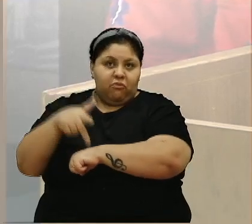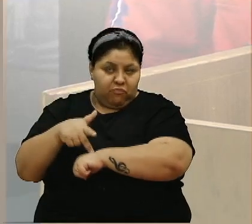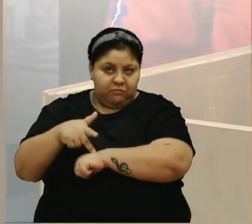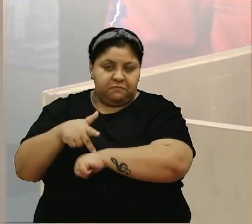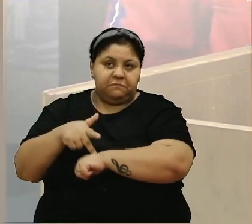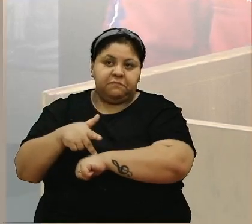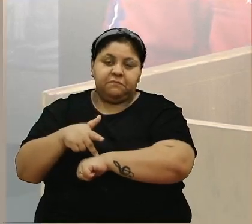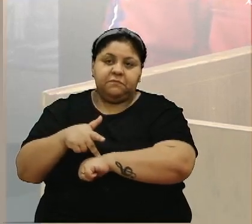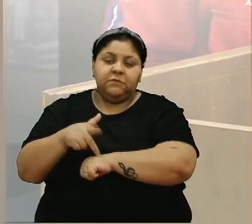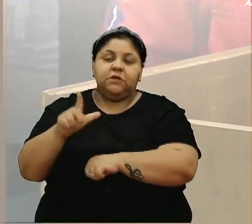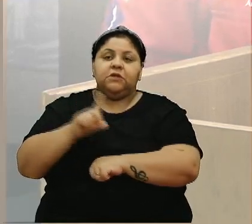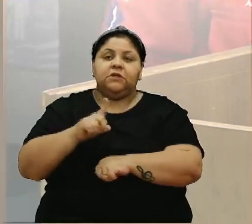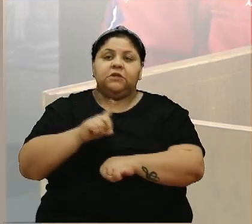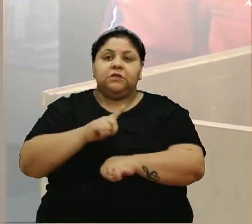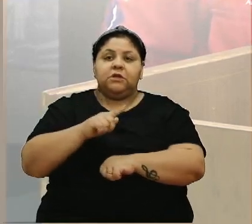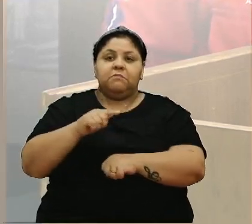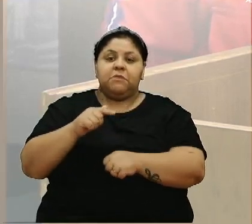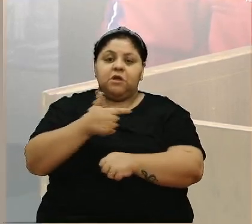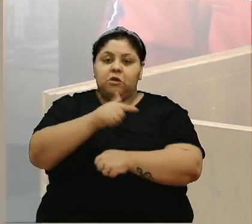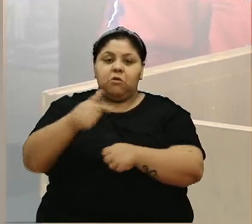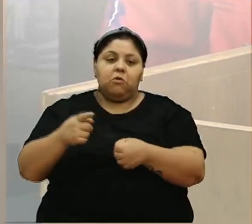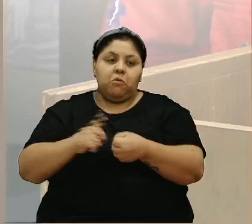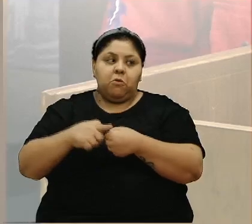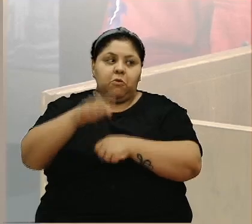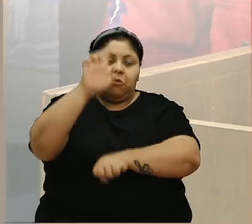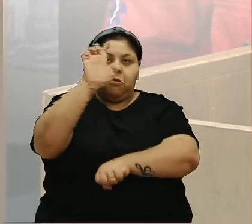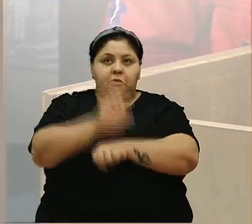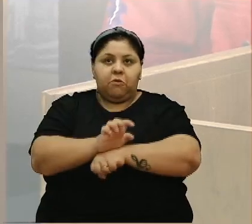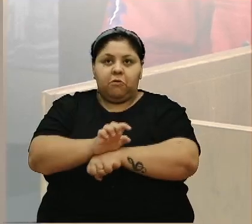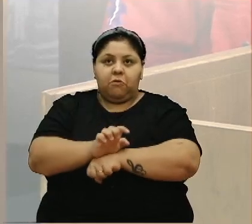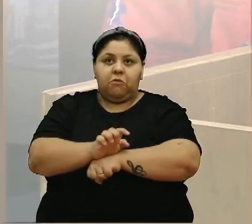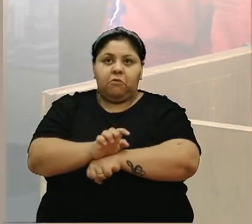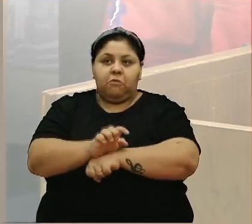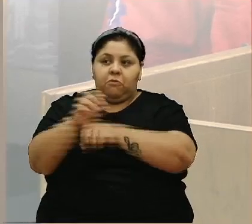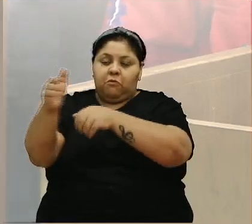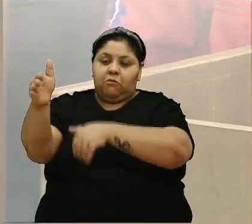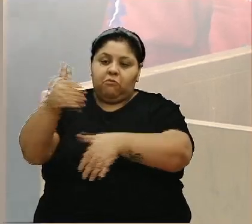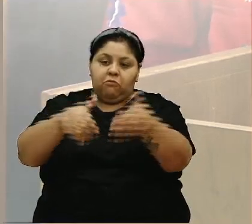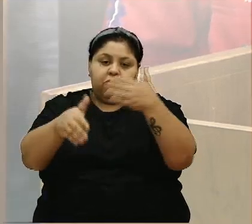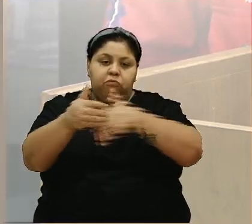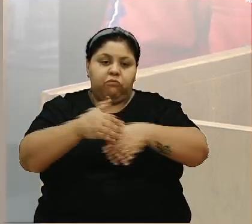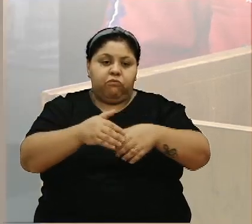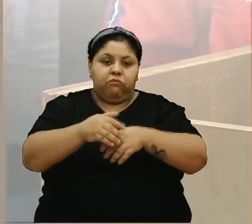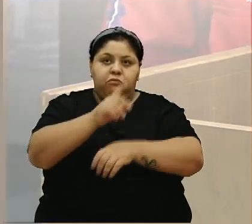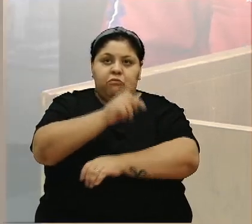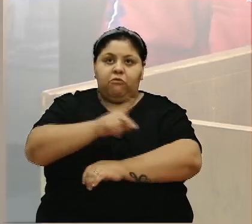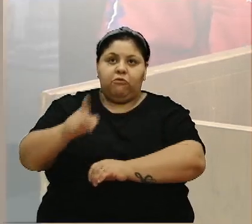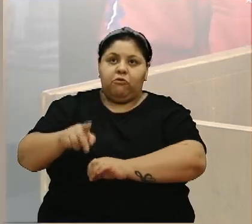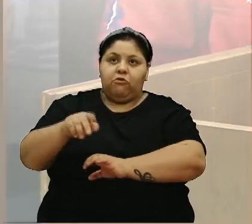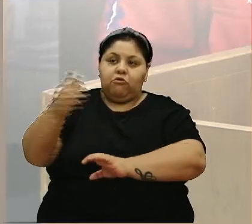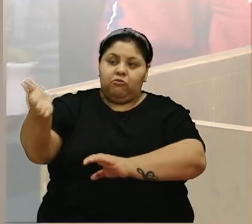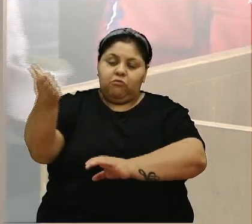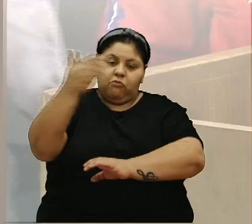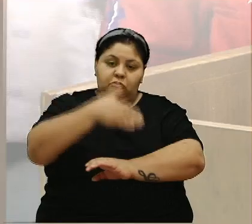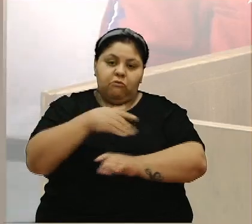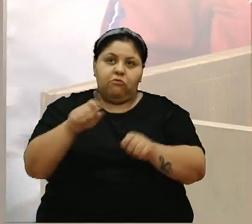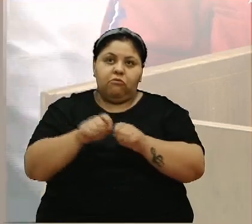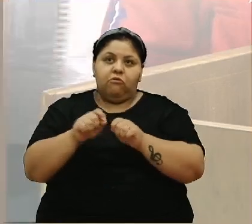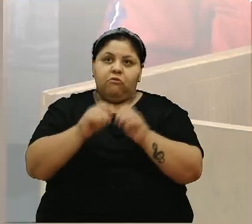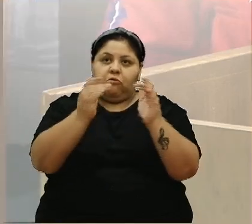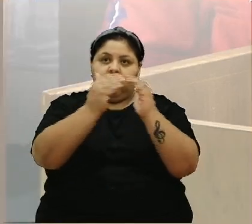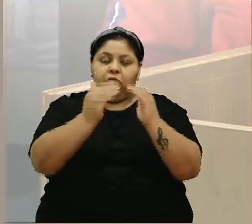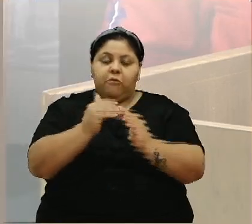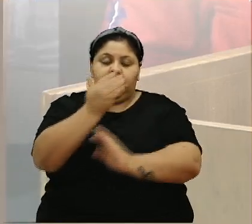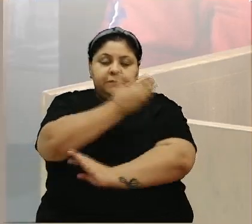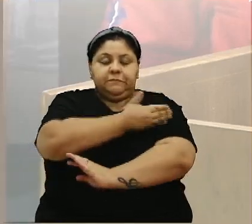países, e também em outras cidades e estados, onde a gente traz instrutores de fora do Brasil para fazer os alinhamentos de treinamento